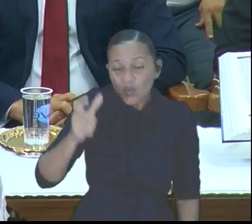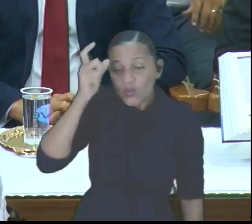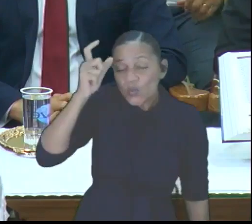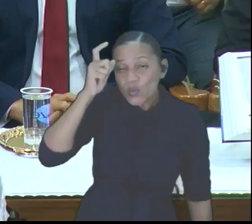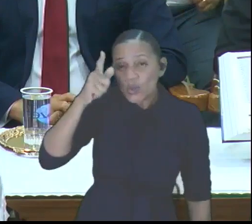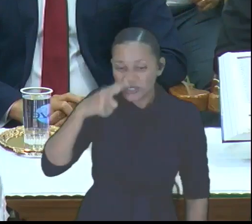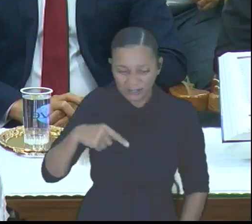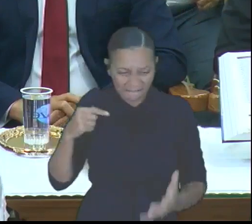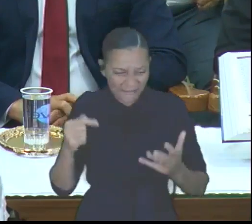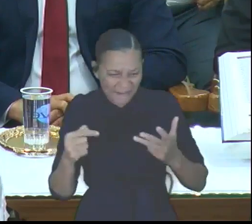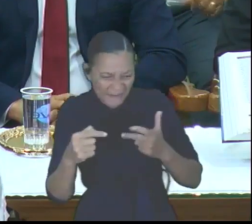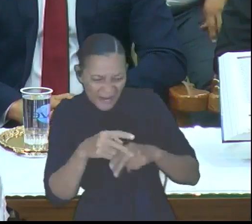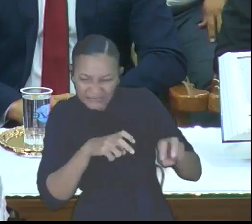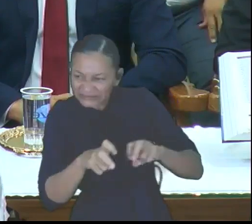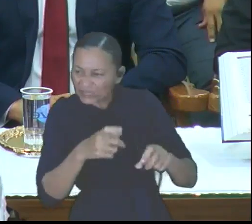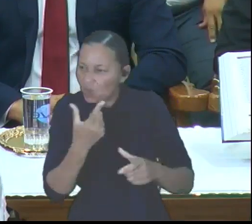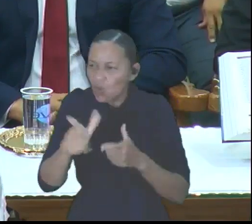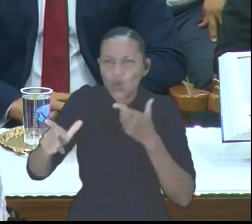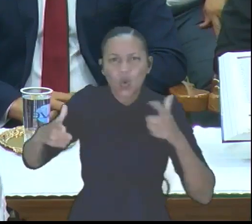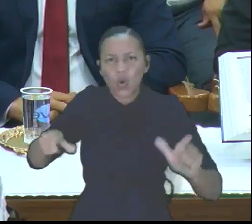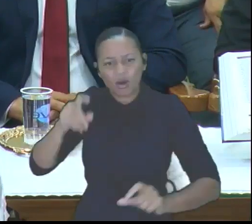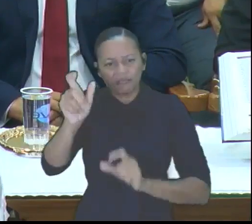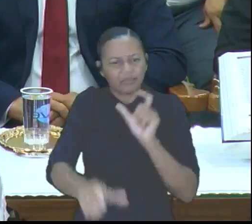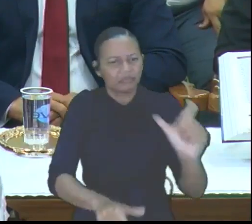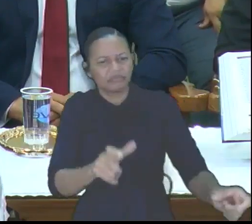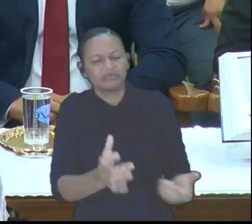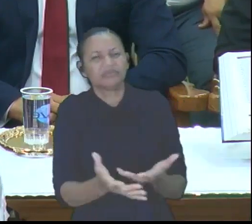das ações, através de outro ser humano,